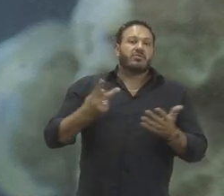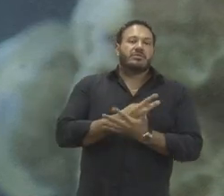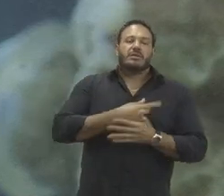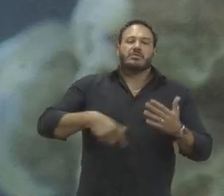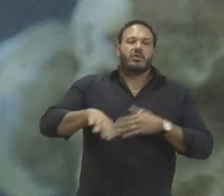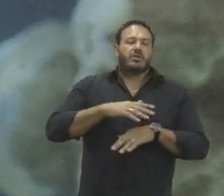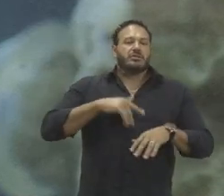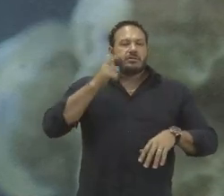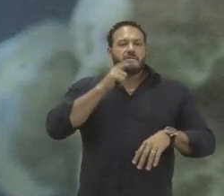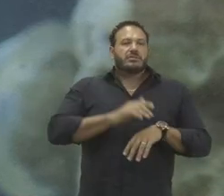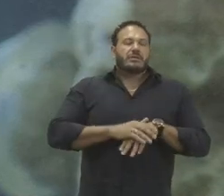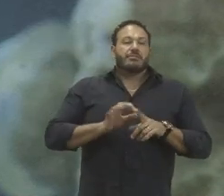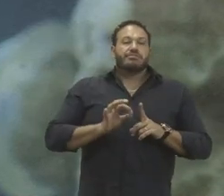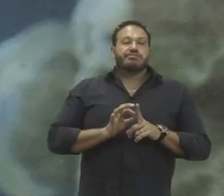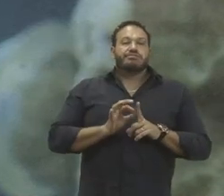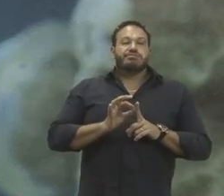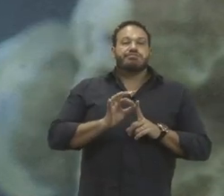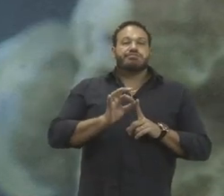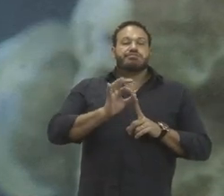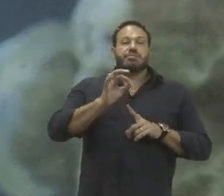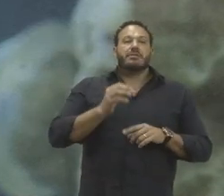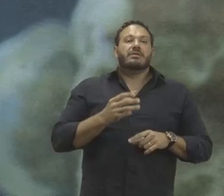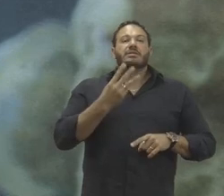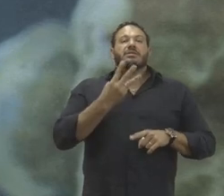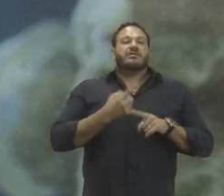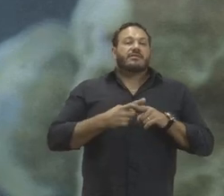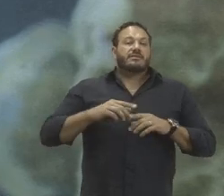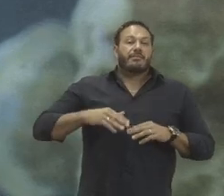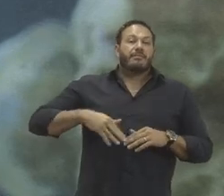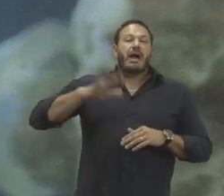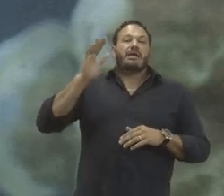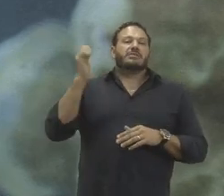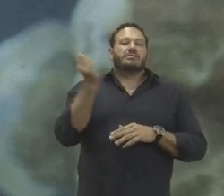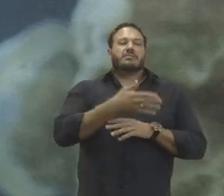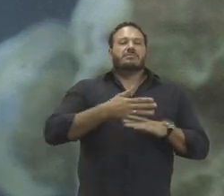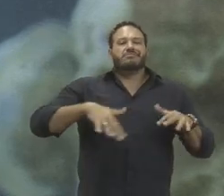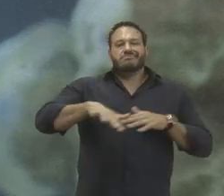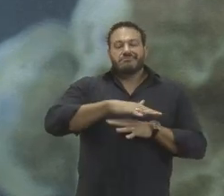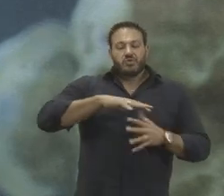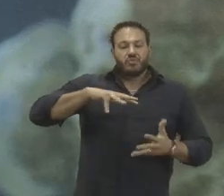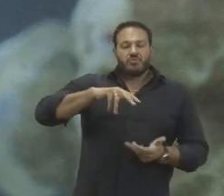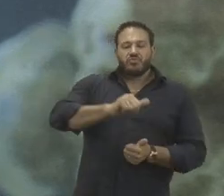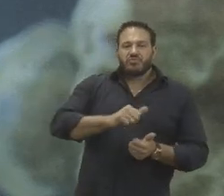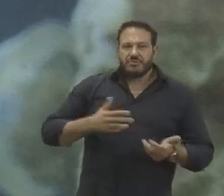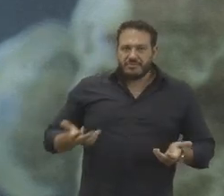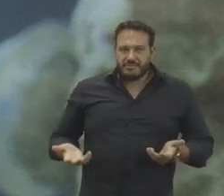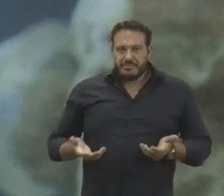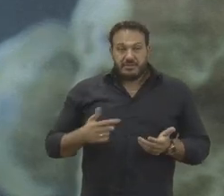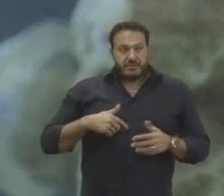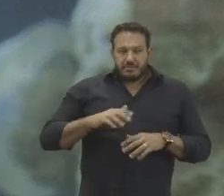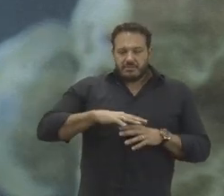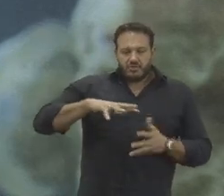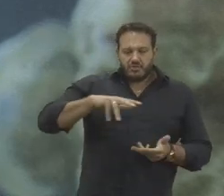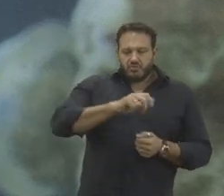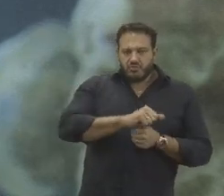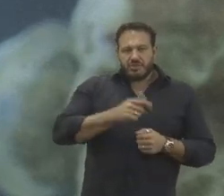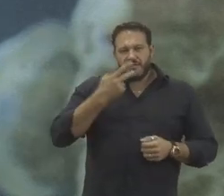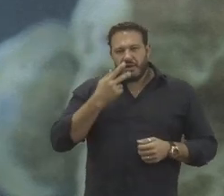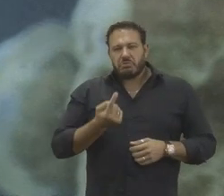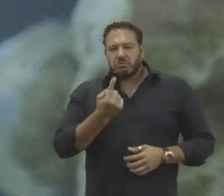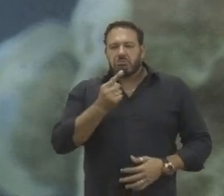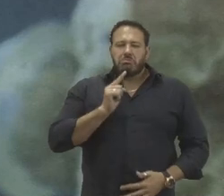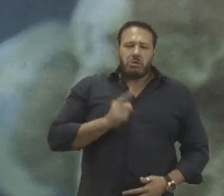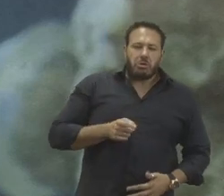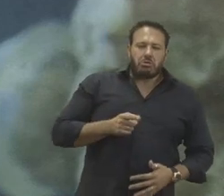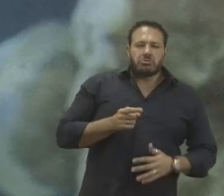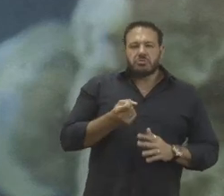elevação da temperatura média três vezes maior do que no resto do planeta enquanto o resto do planeta tá falando em um ponto